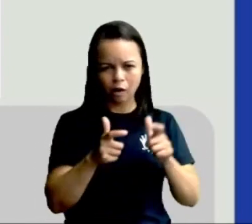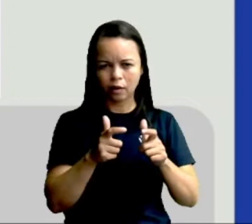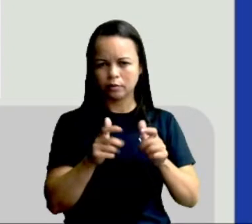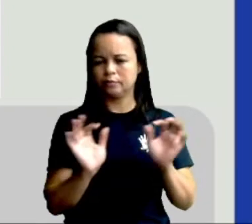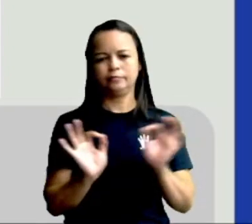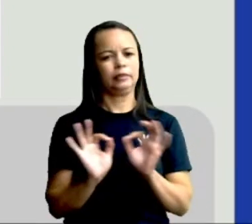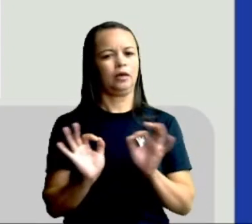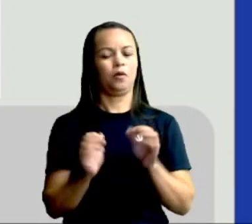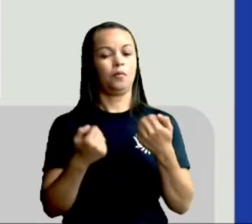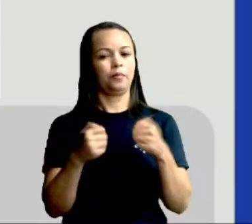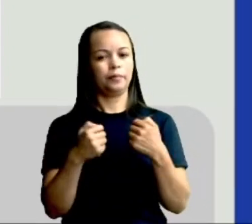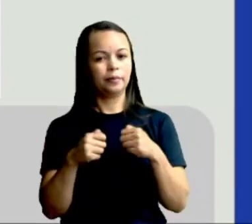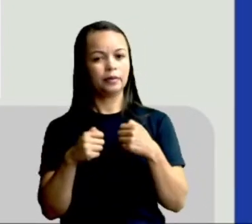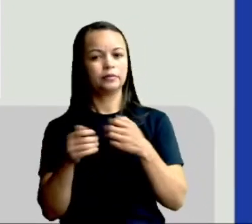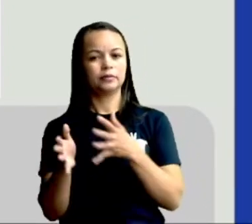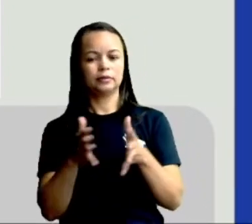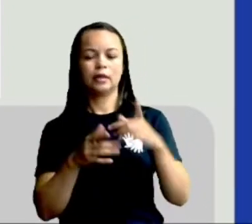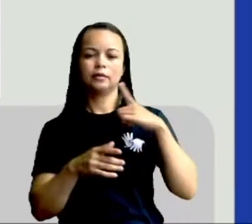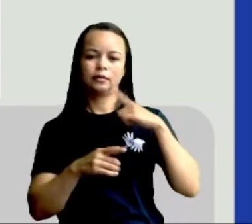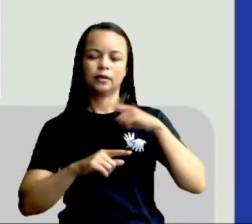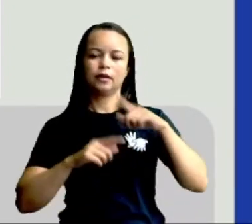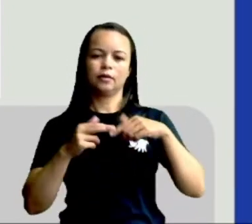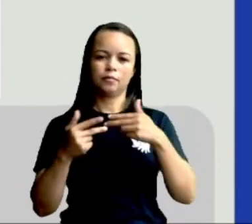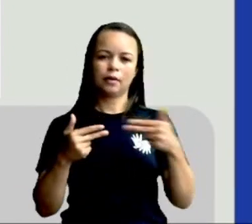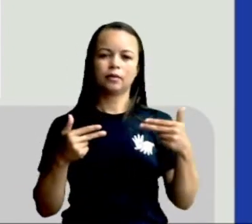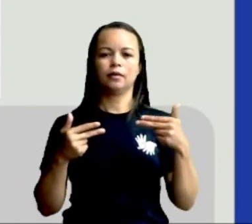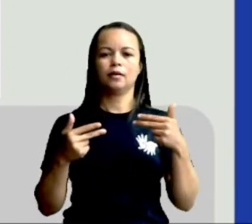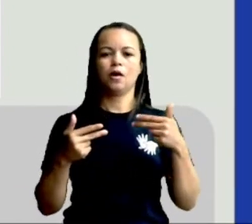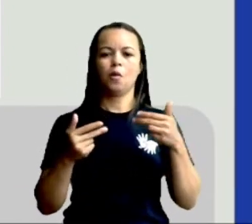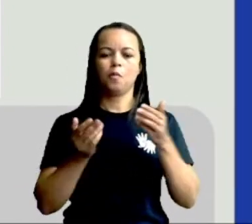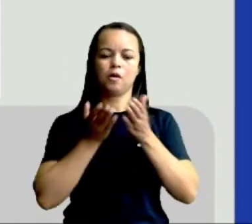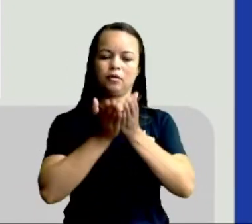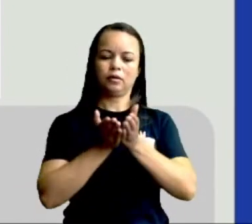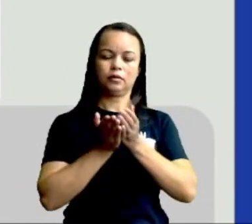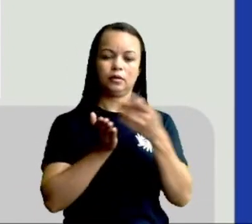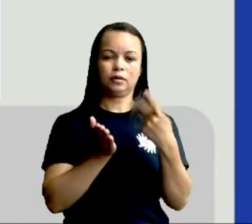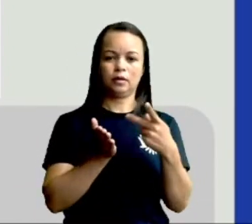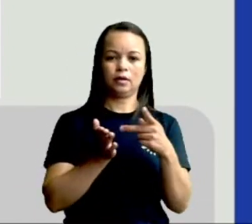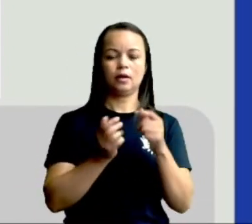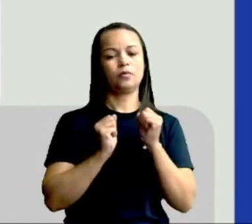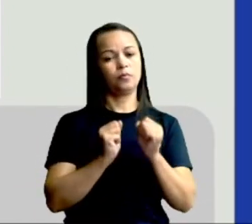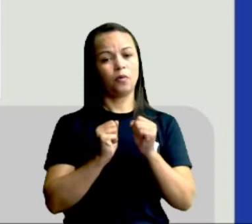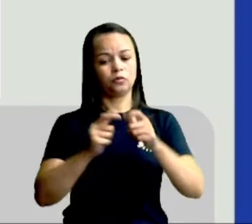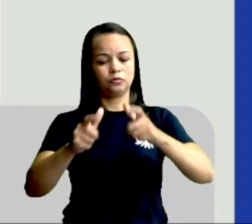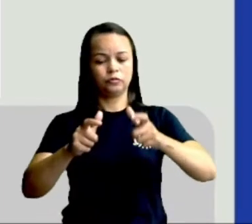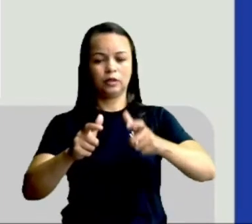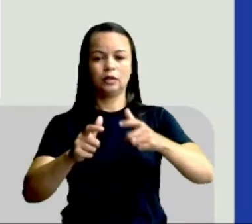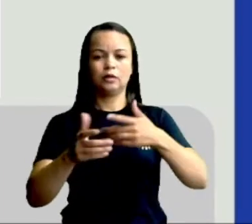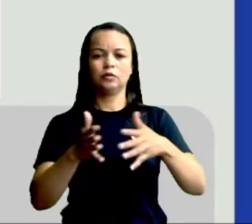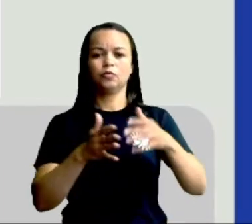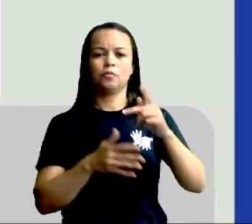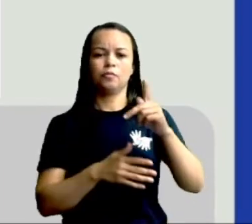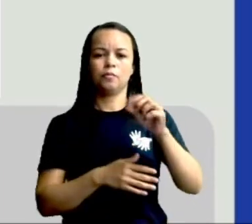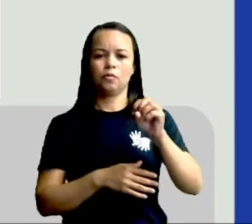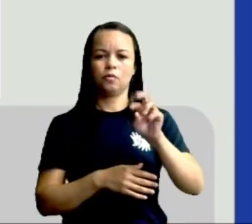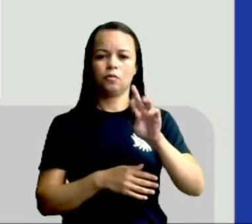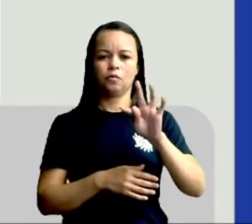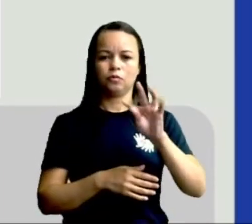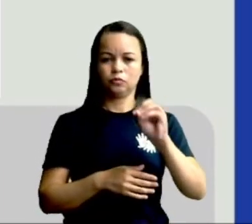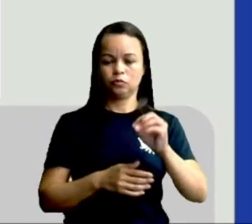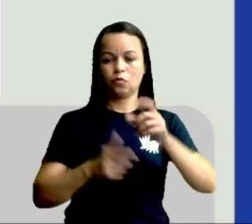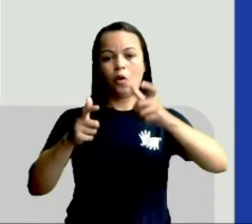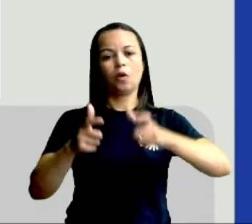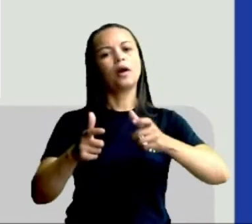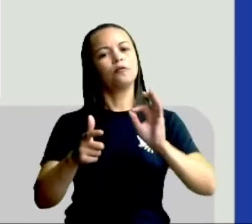ser um material bom até para confeccionar aquela balsa e também onde elas possam ficar paradas no porto, tem que ser um local